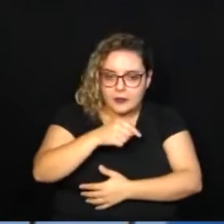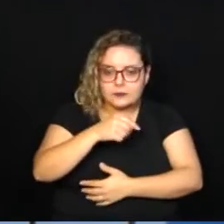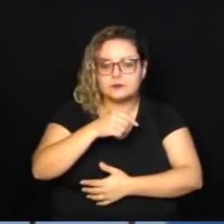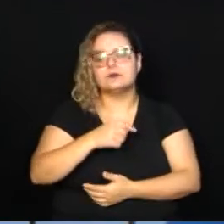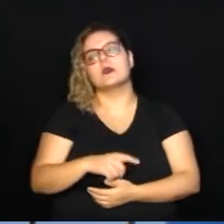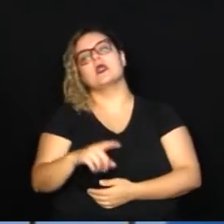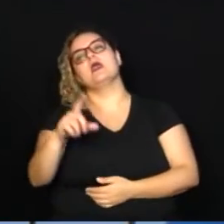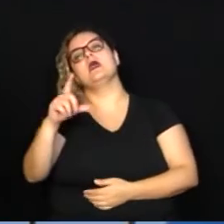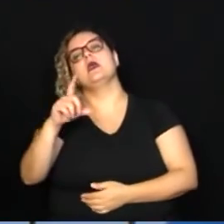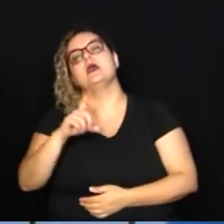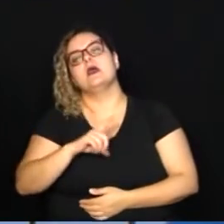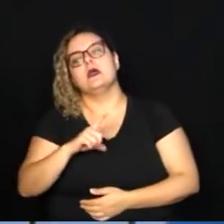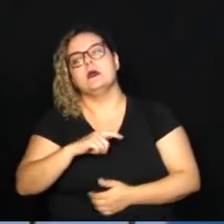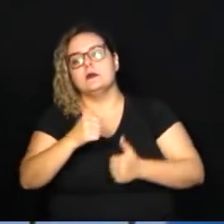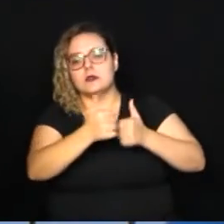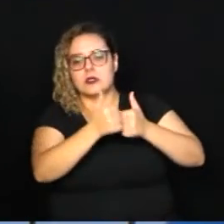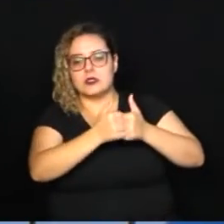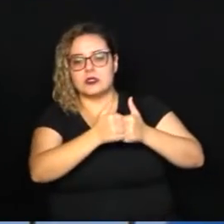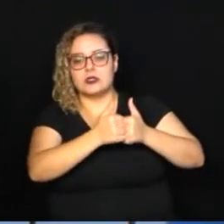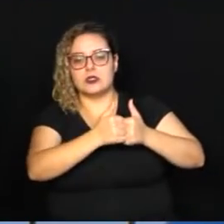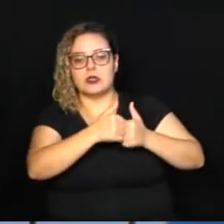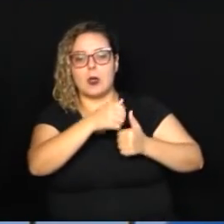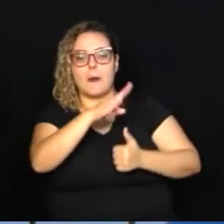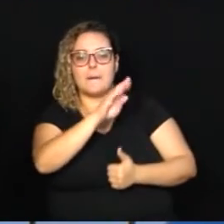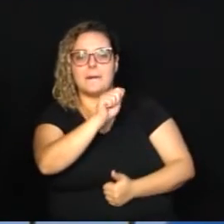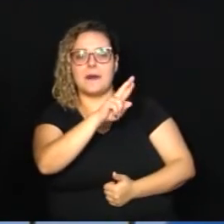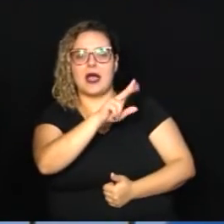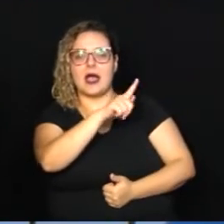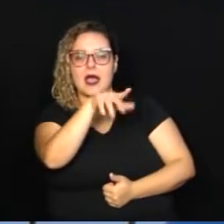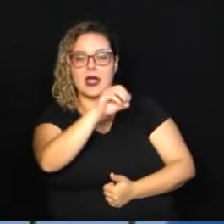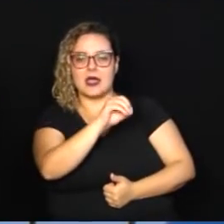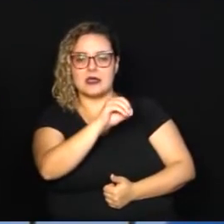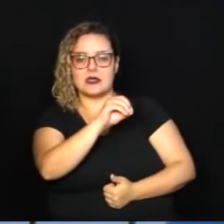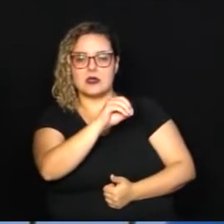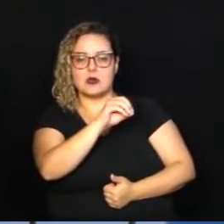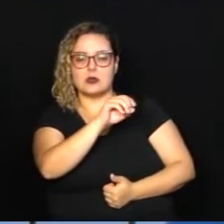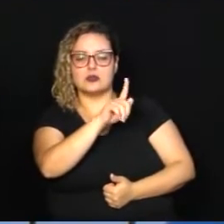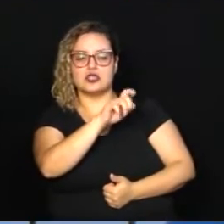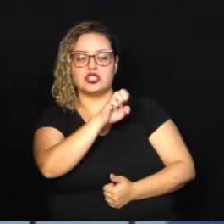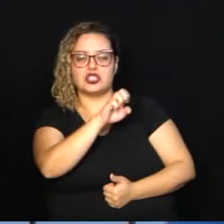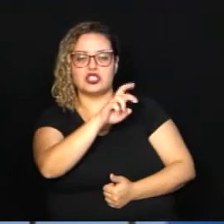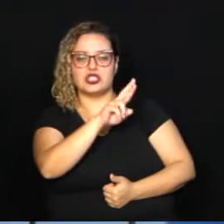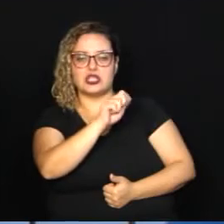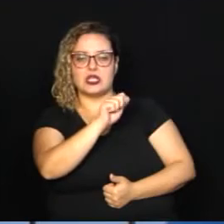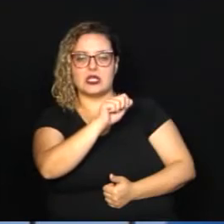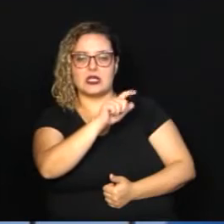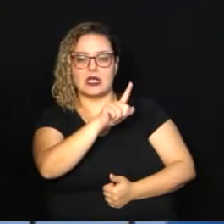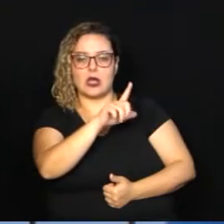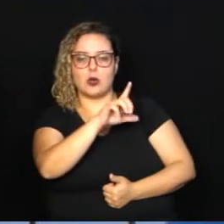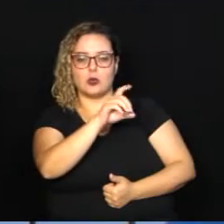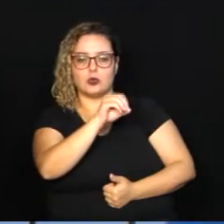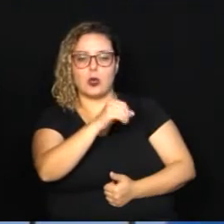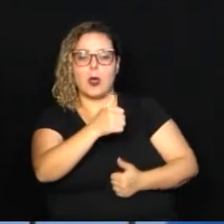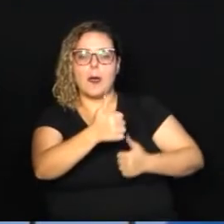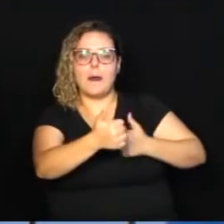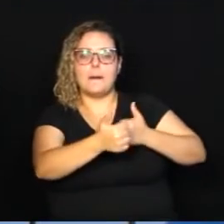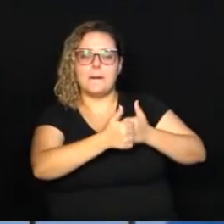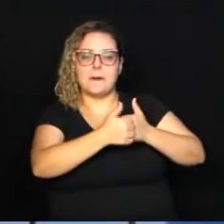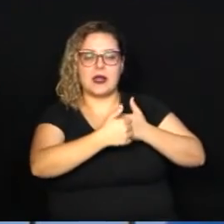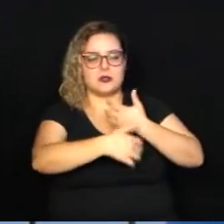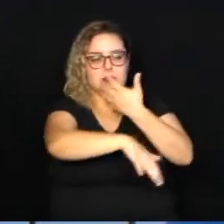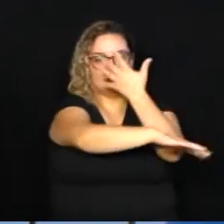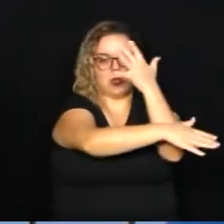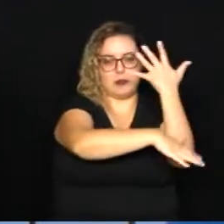João, que fica ali no distrito de Barão Geraldo. São pequenas vilas que existem ali perto da Praça do Coco,